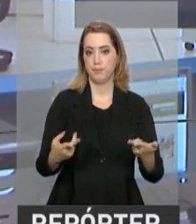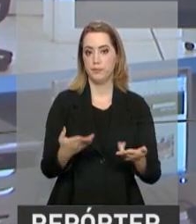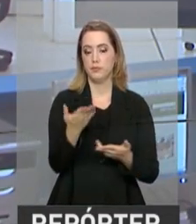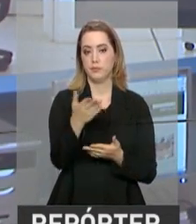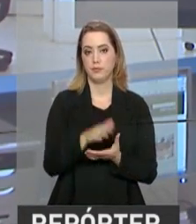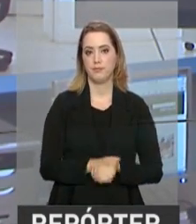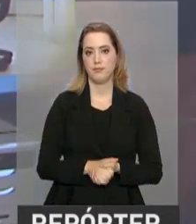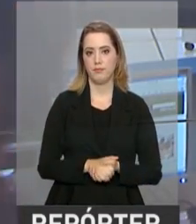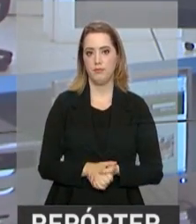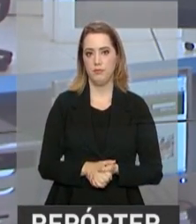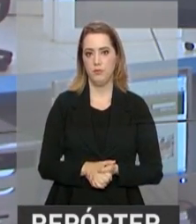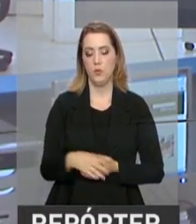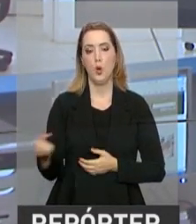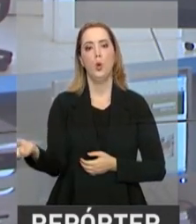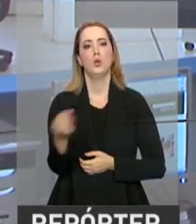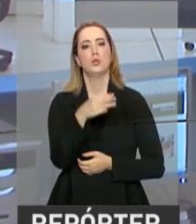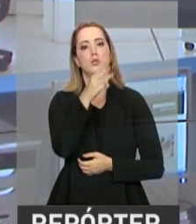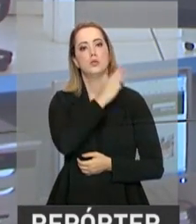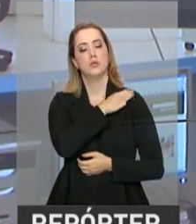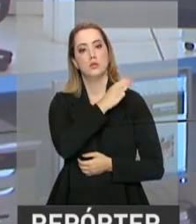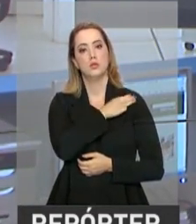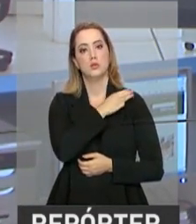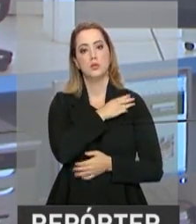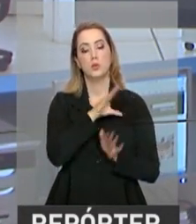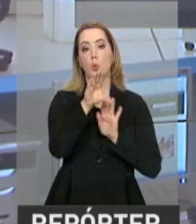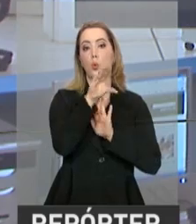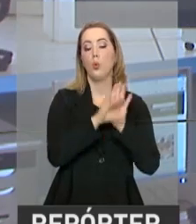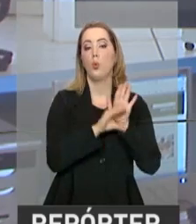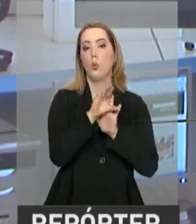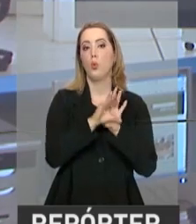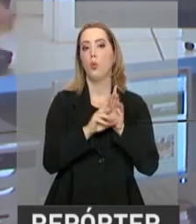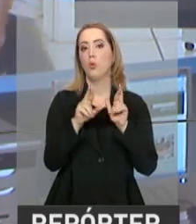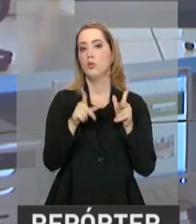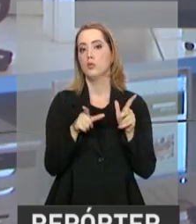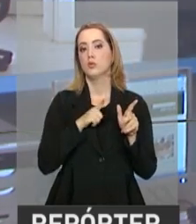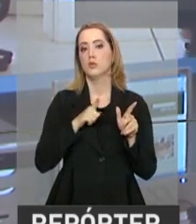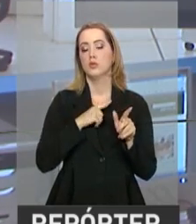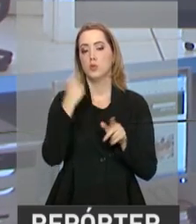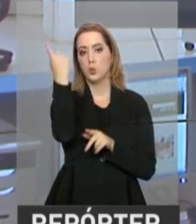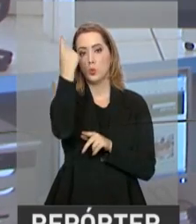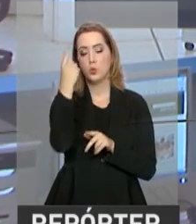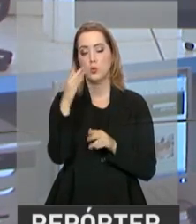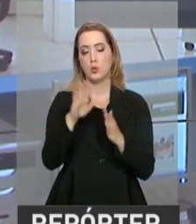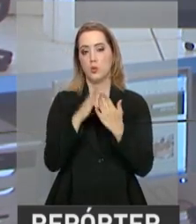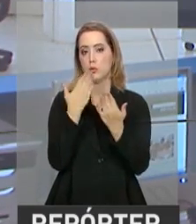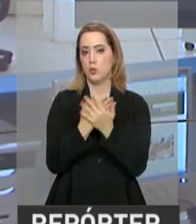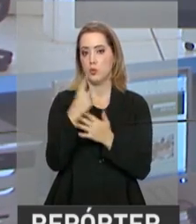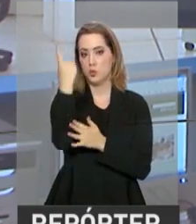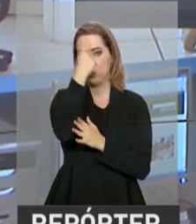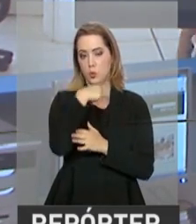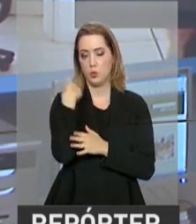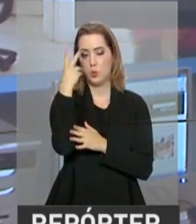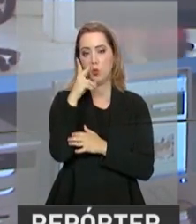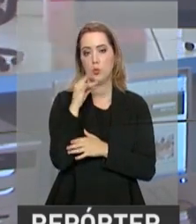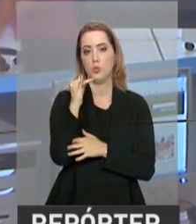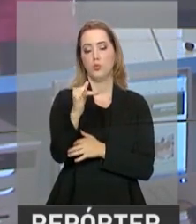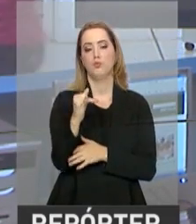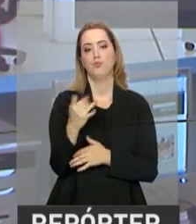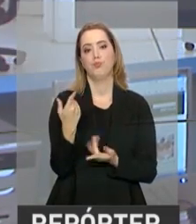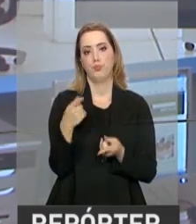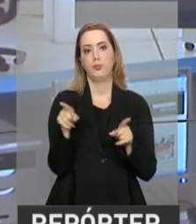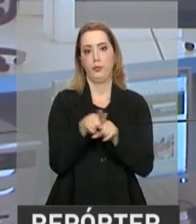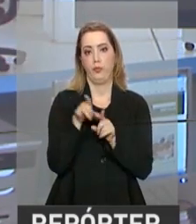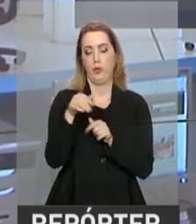novo modelo de ensino médio com currículo mais flexível e investimentos em escolas de tempo integral Estas são algumas das mudanças anunciadas